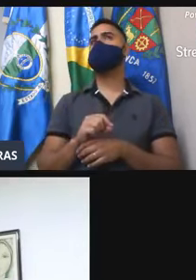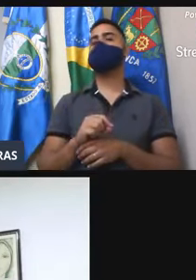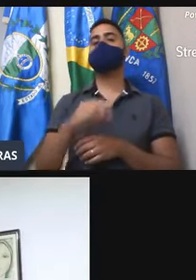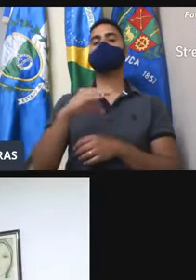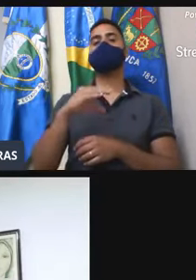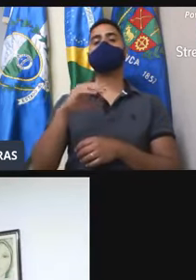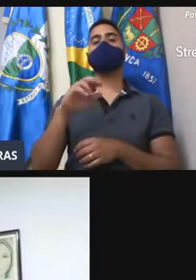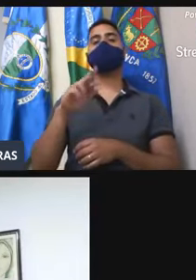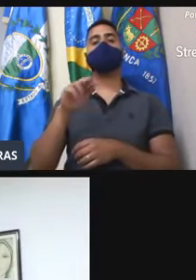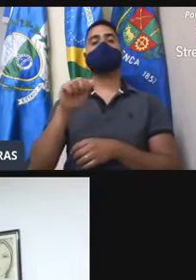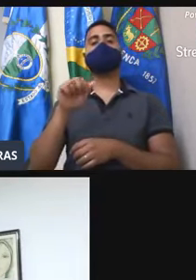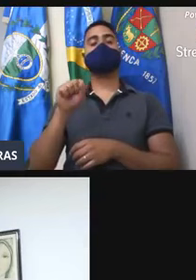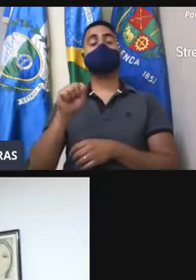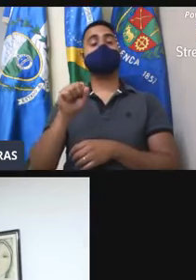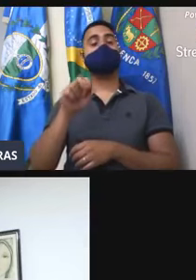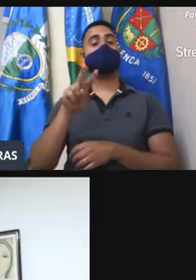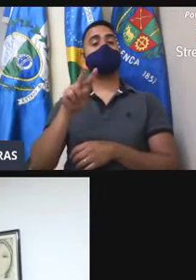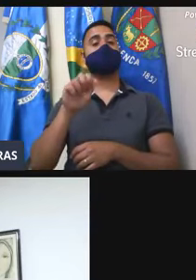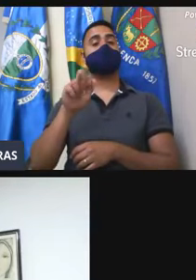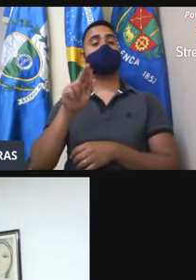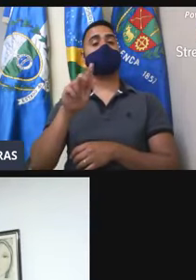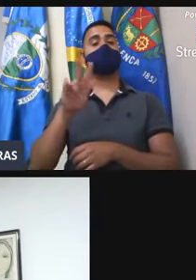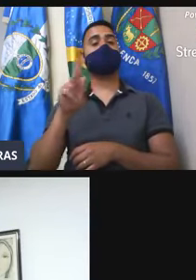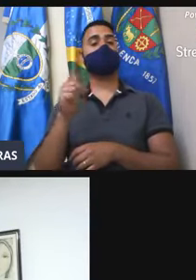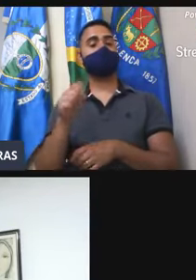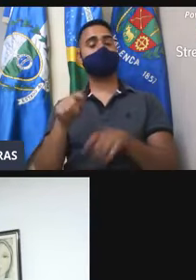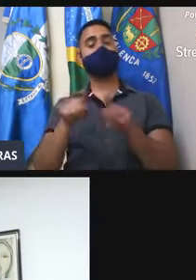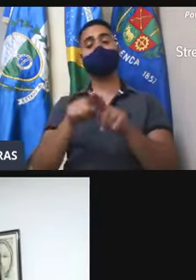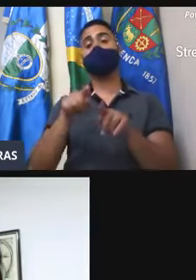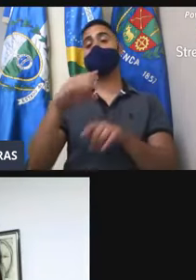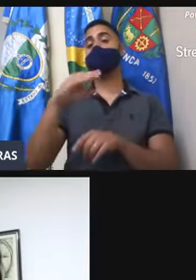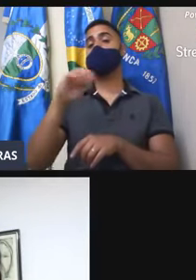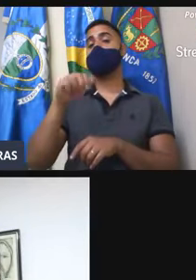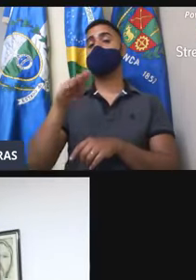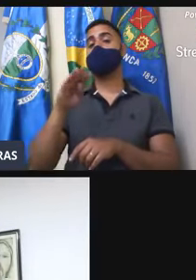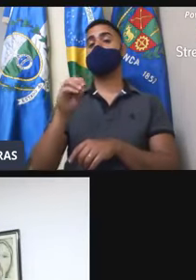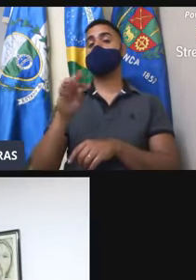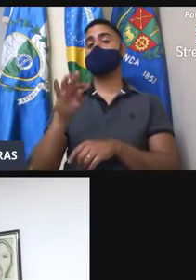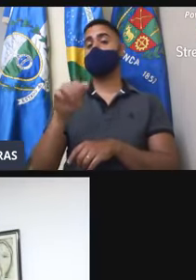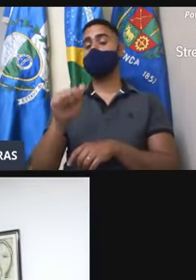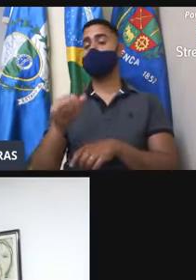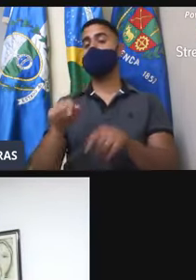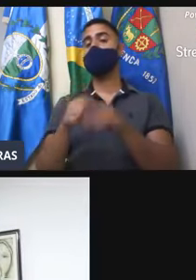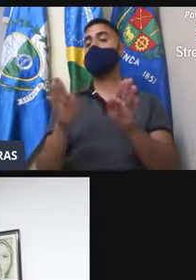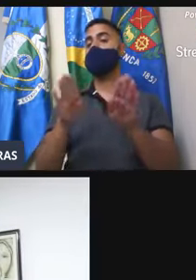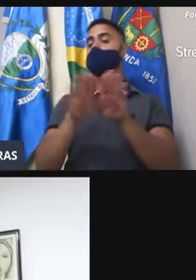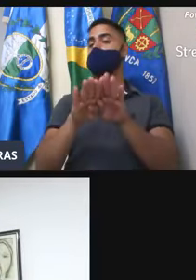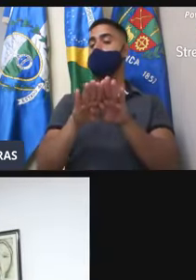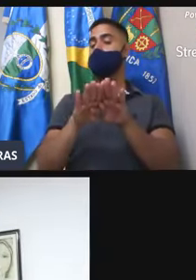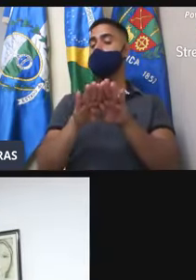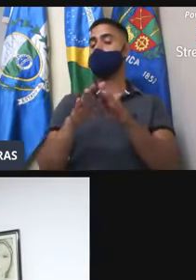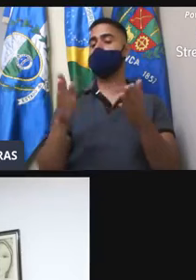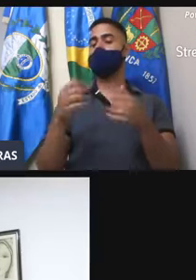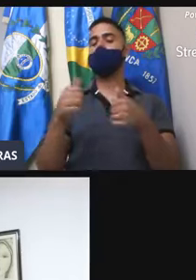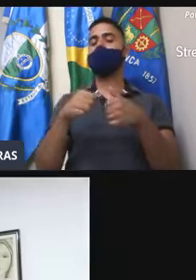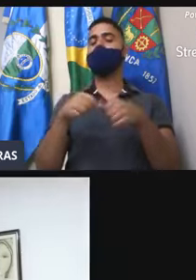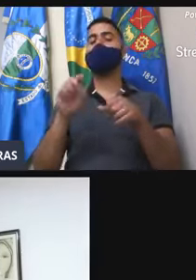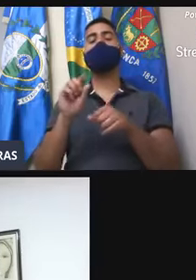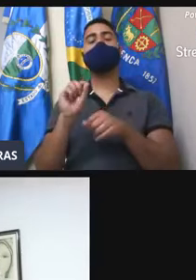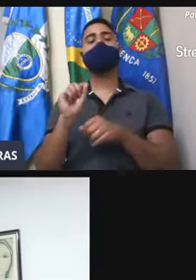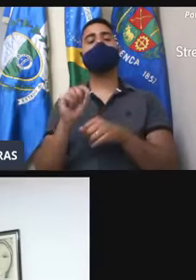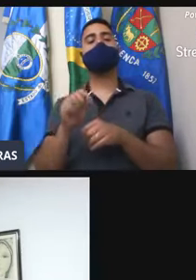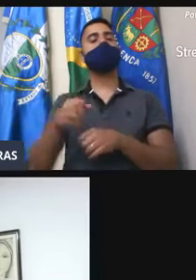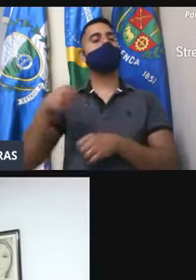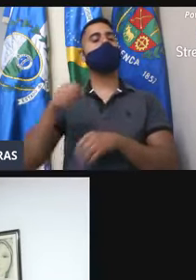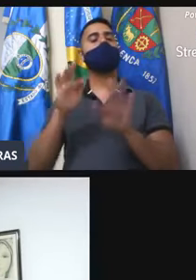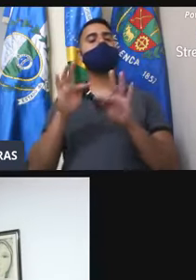CRAS Cambota fechado, porque direcionamos tudo para a base emergencial, que funciona na base do Bolsa